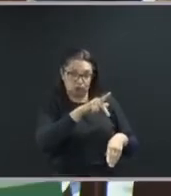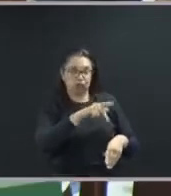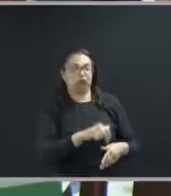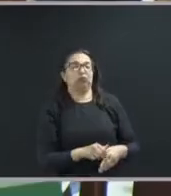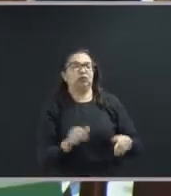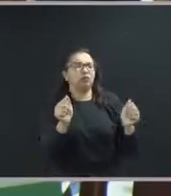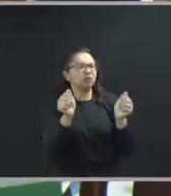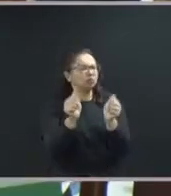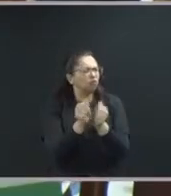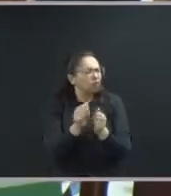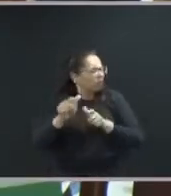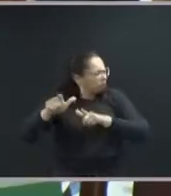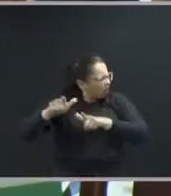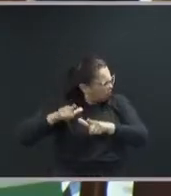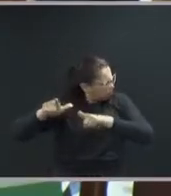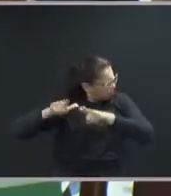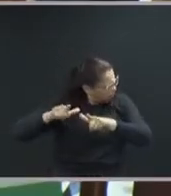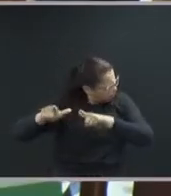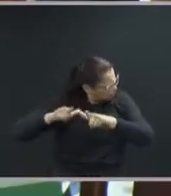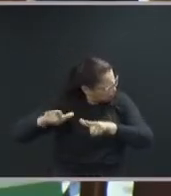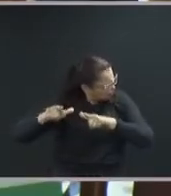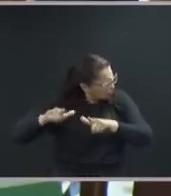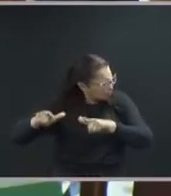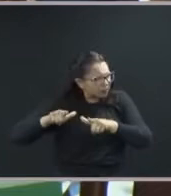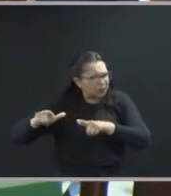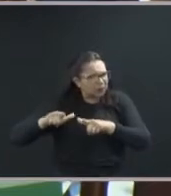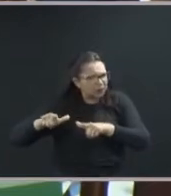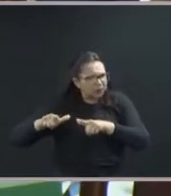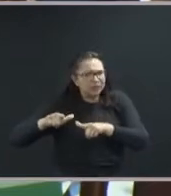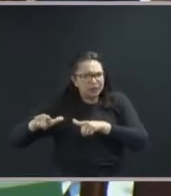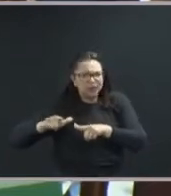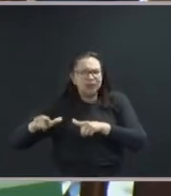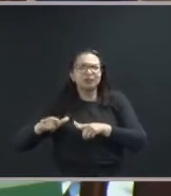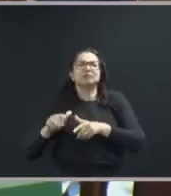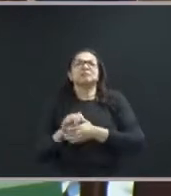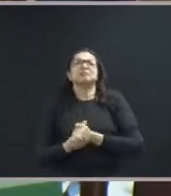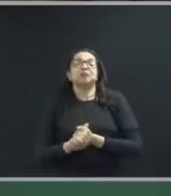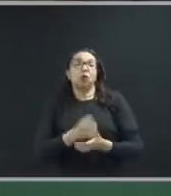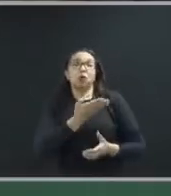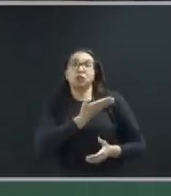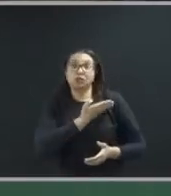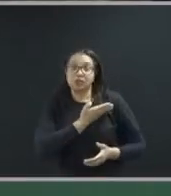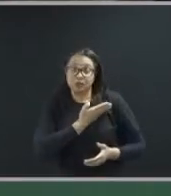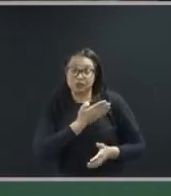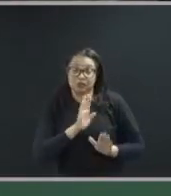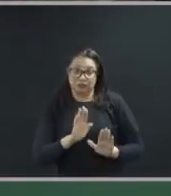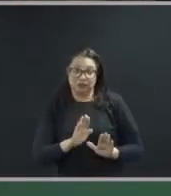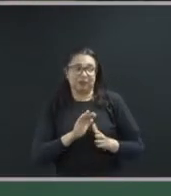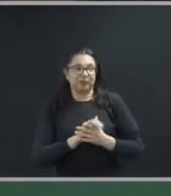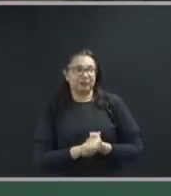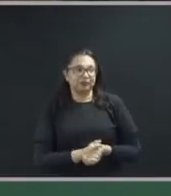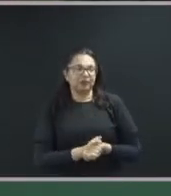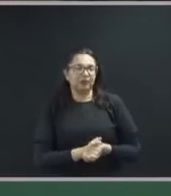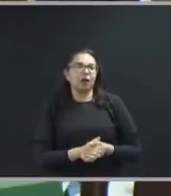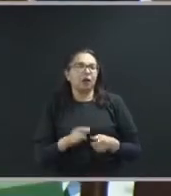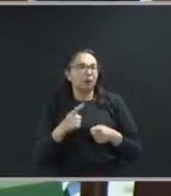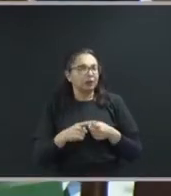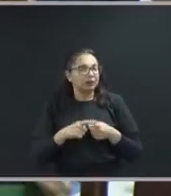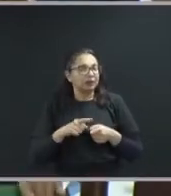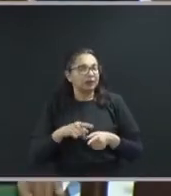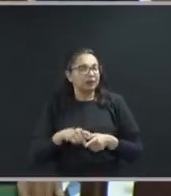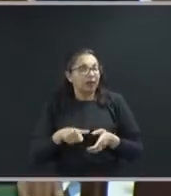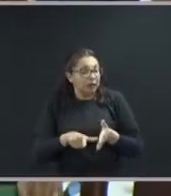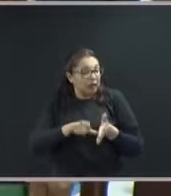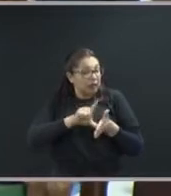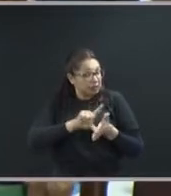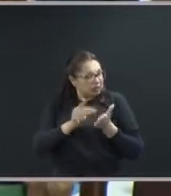trabalharam tanto que eles podem igualar, dizer até que trabalharam mais do que os apóstolos. E antes de eu ser crente, eles já serviam a Deus.